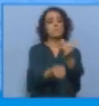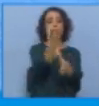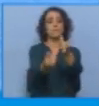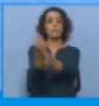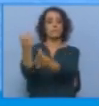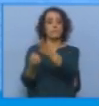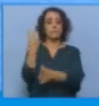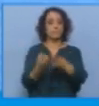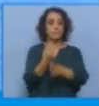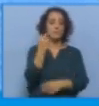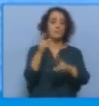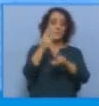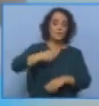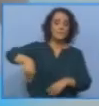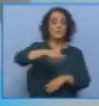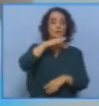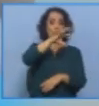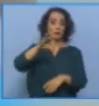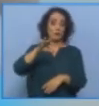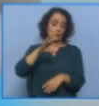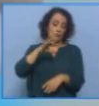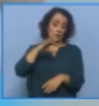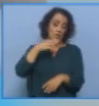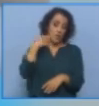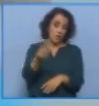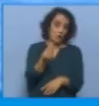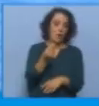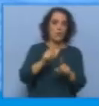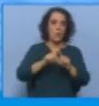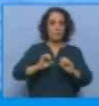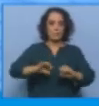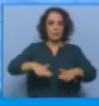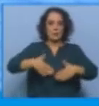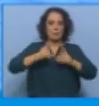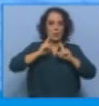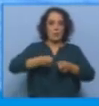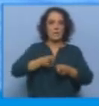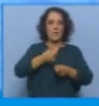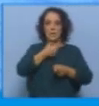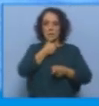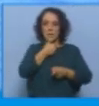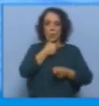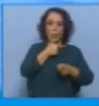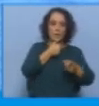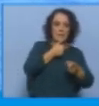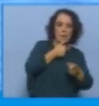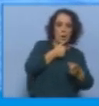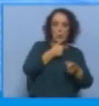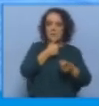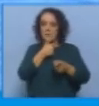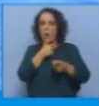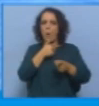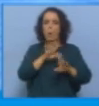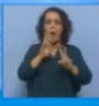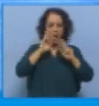ir fazendo ao longo da vida, e os jovens de maneira especial, neste início de decisões tão grandes que vão fazendo, qual é a minha missão,